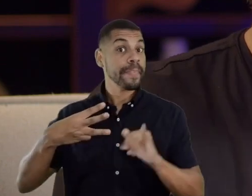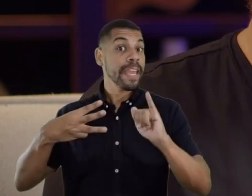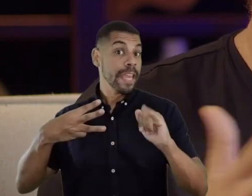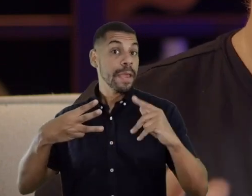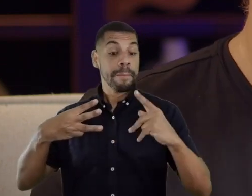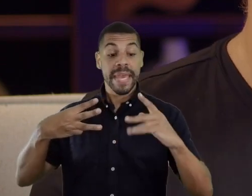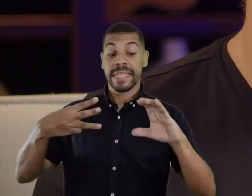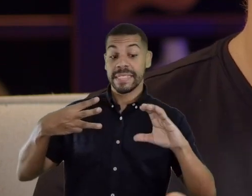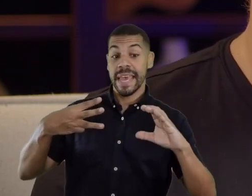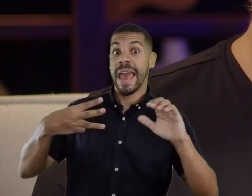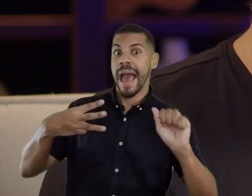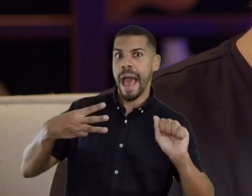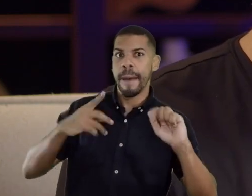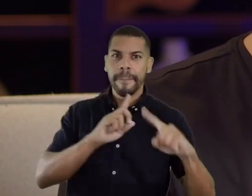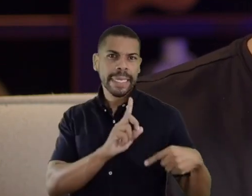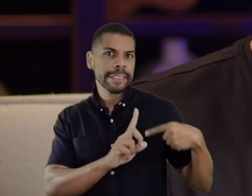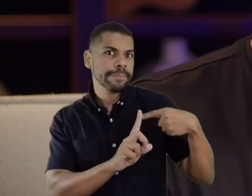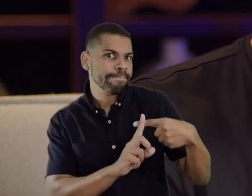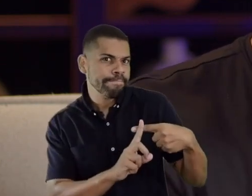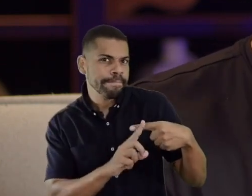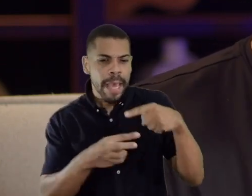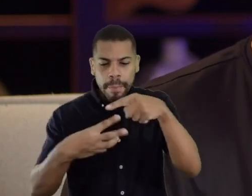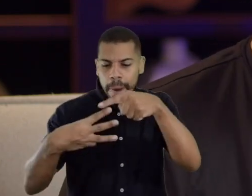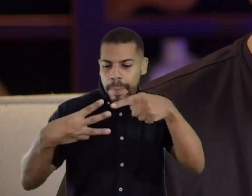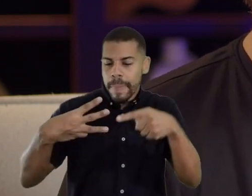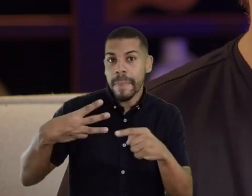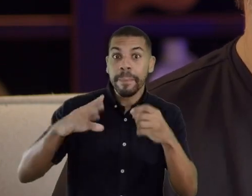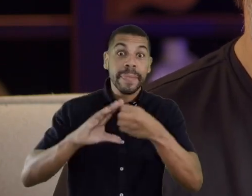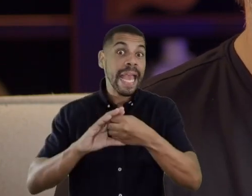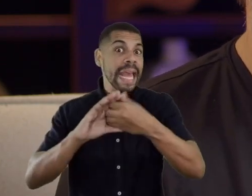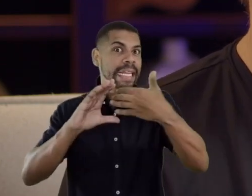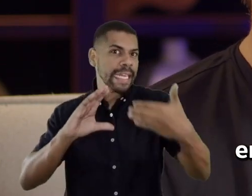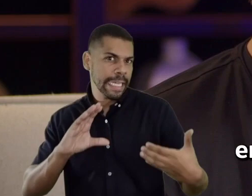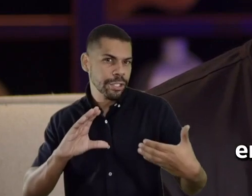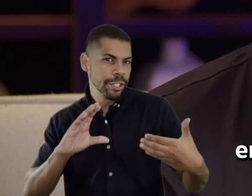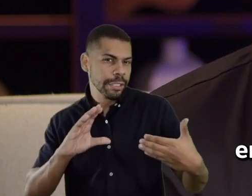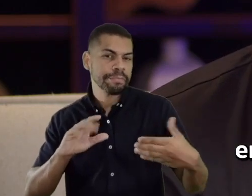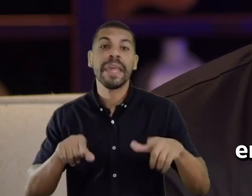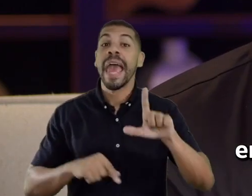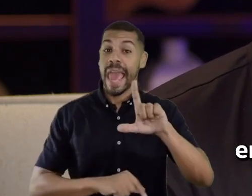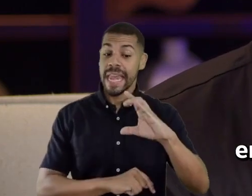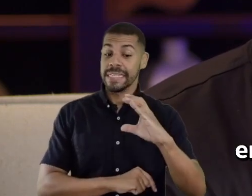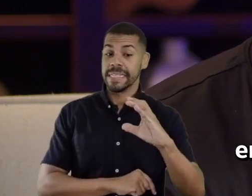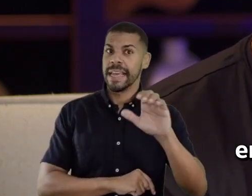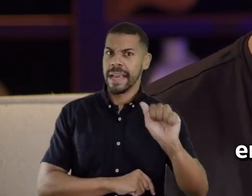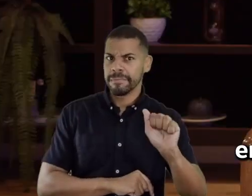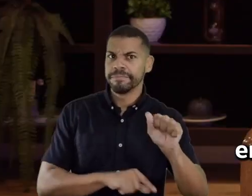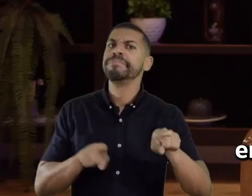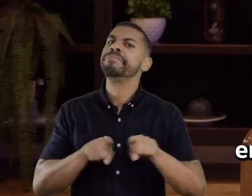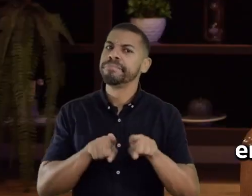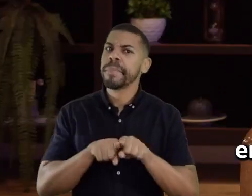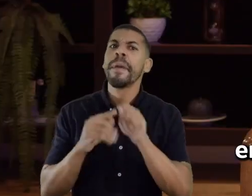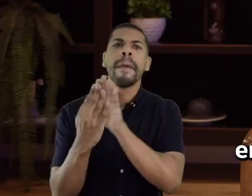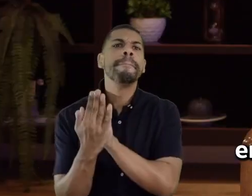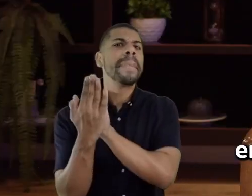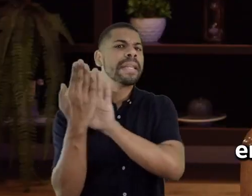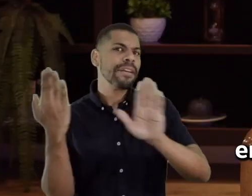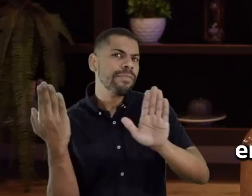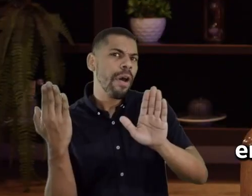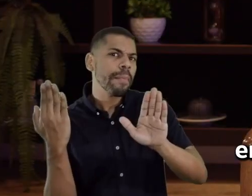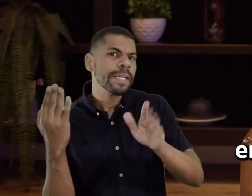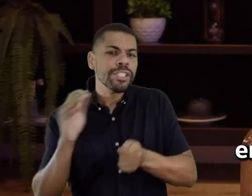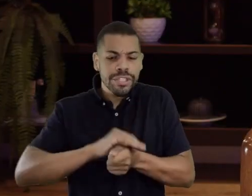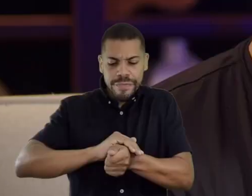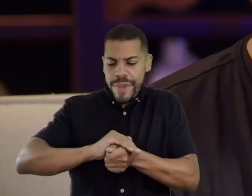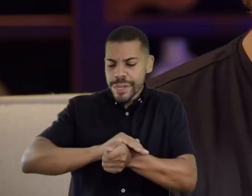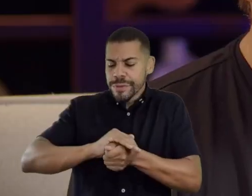ser IPCA mais alguma taxa Então essas são as três principais características que você mais encontra na emissão das hélices e as disponíveis nas